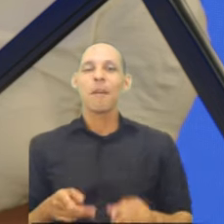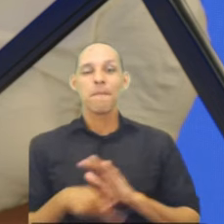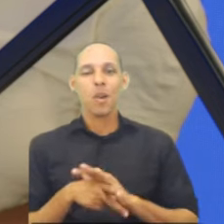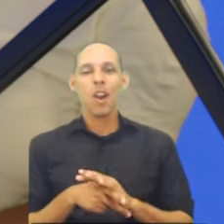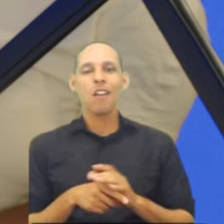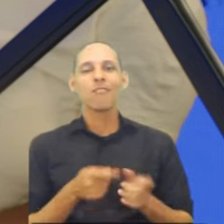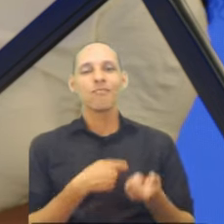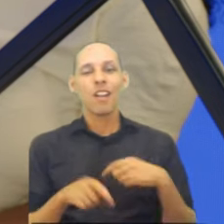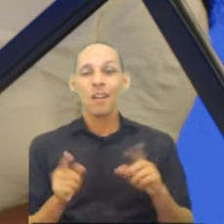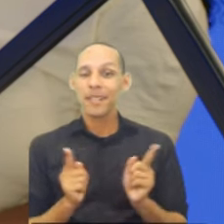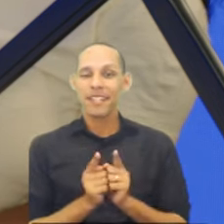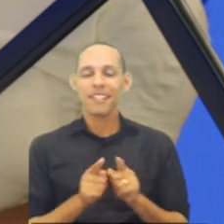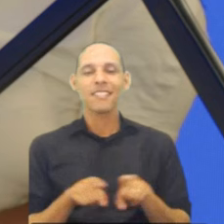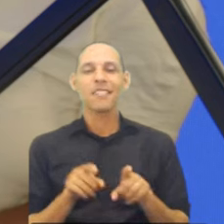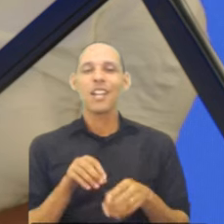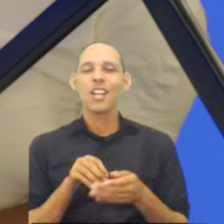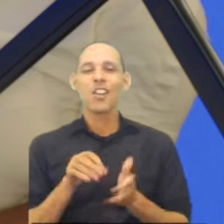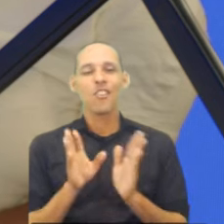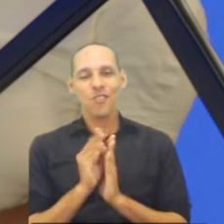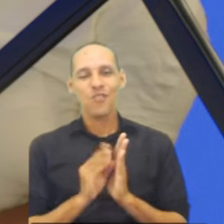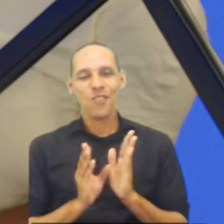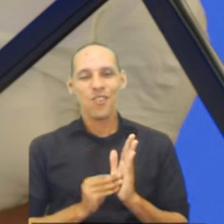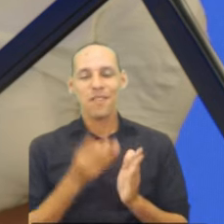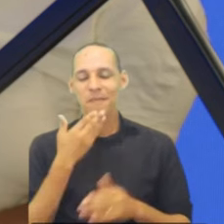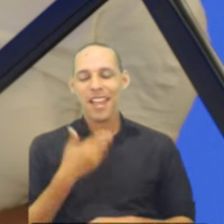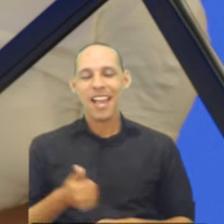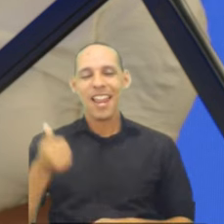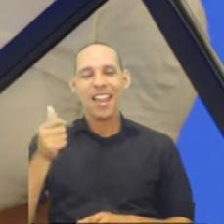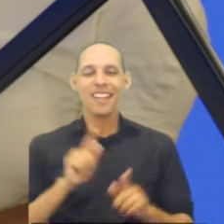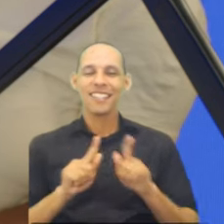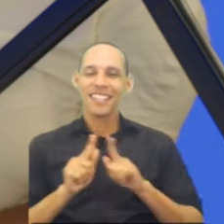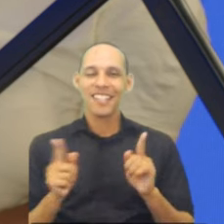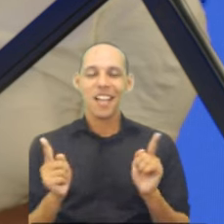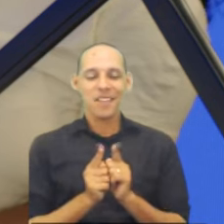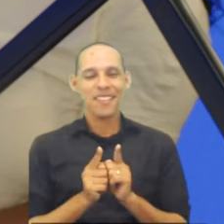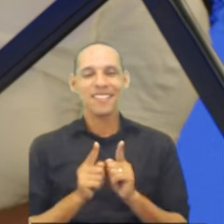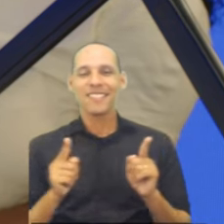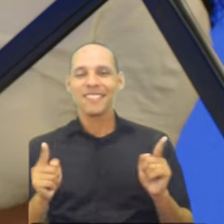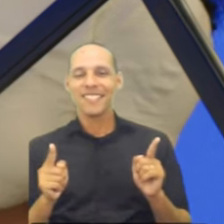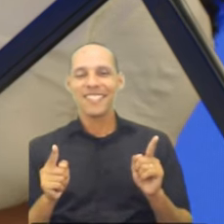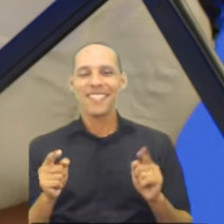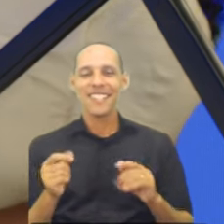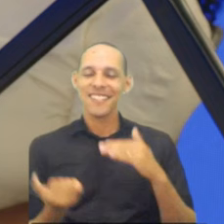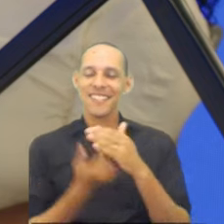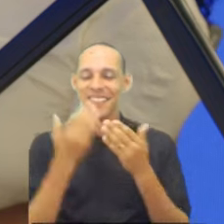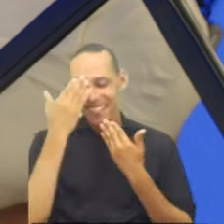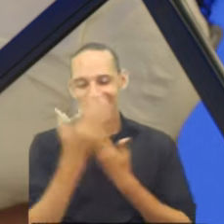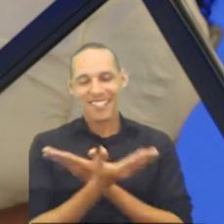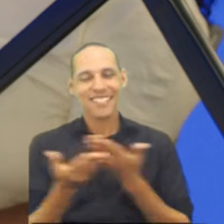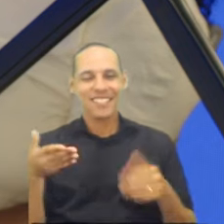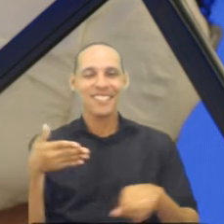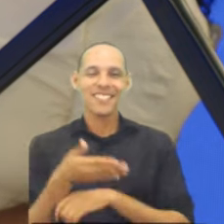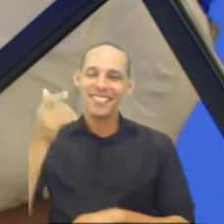pros pequenos negócios e acompanhar os conteúdos e muitas dicas para melhorar a gestão das Micro e Pequenas Empresas obrigado